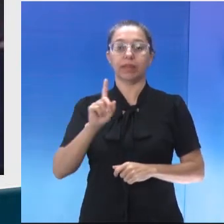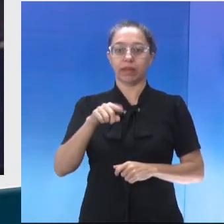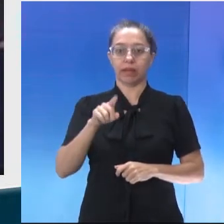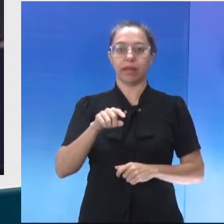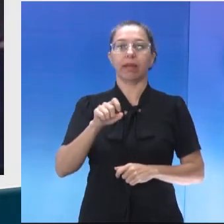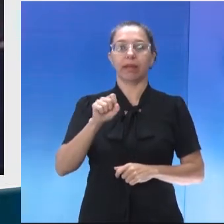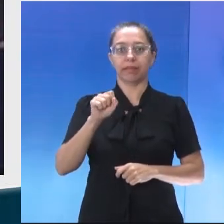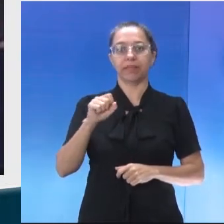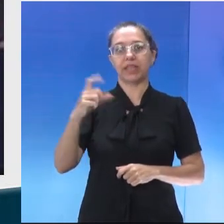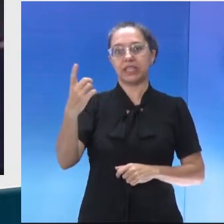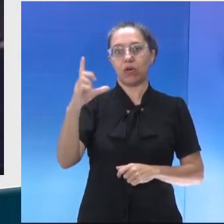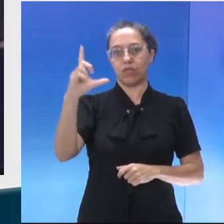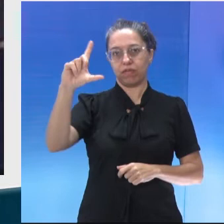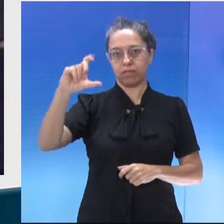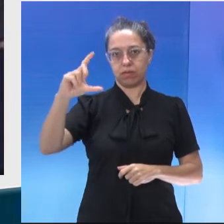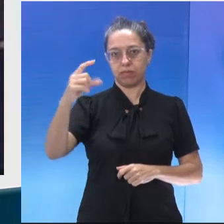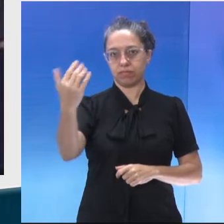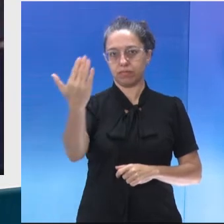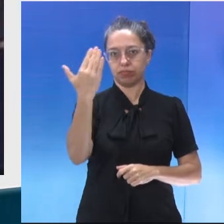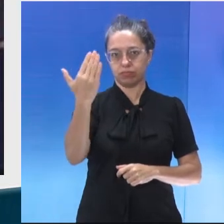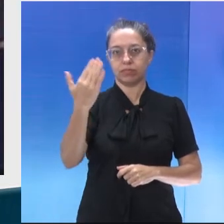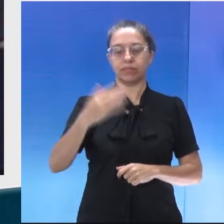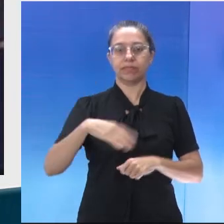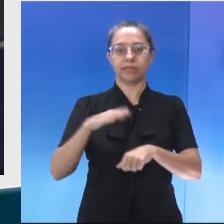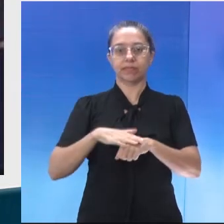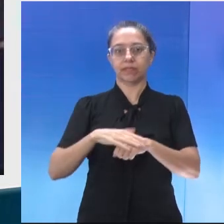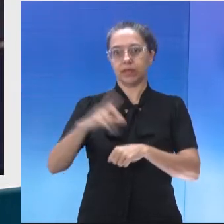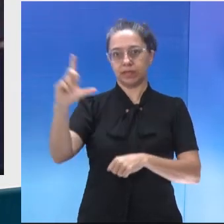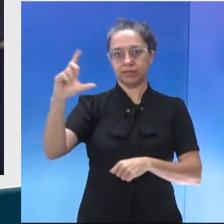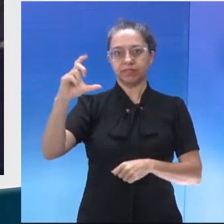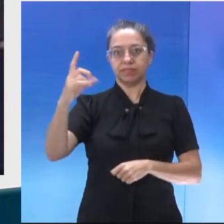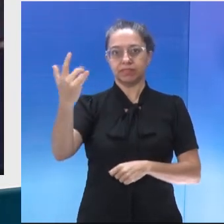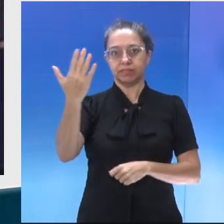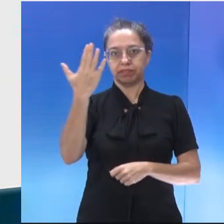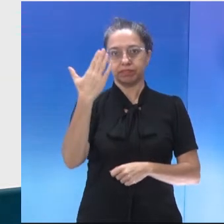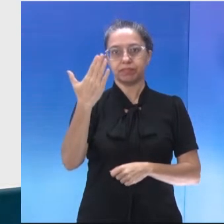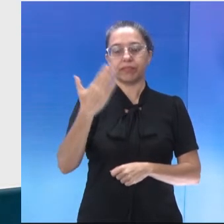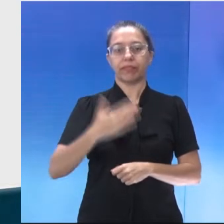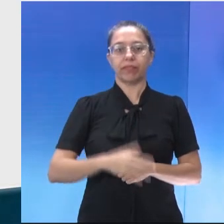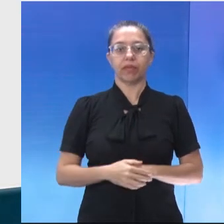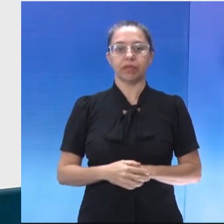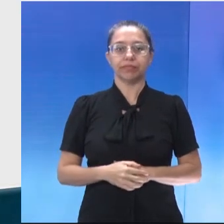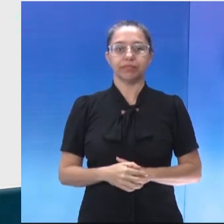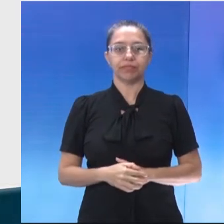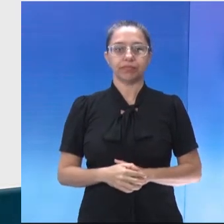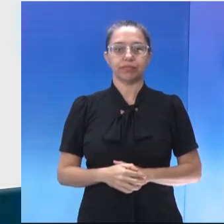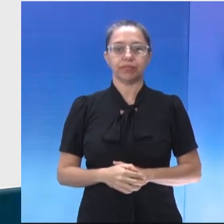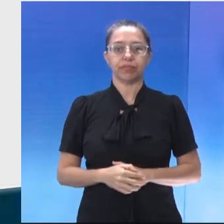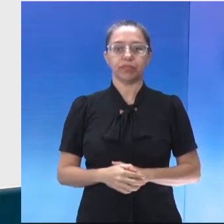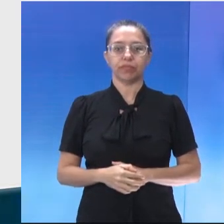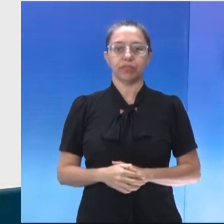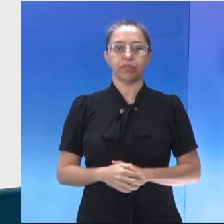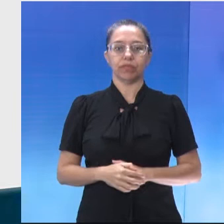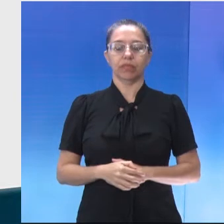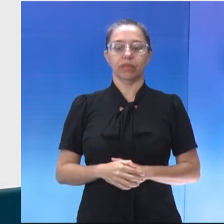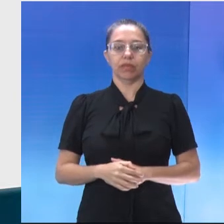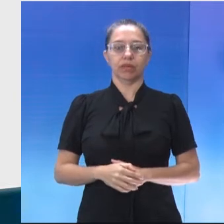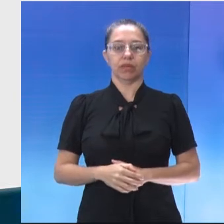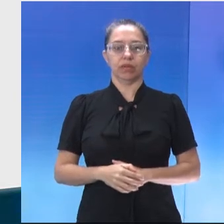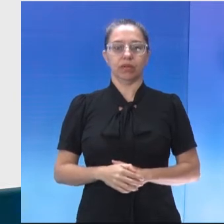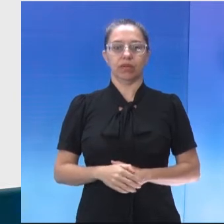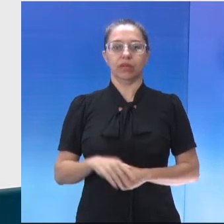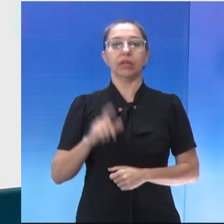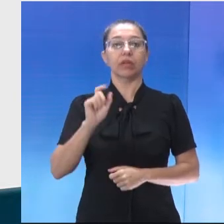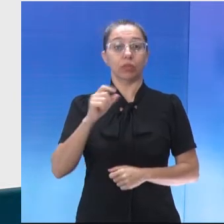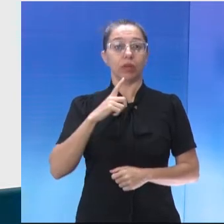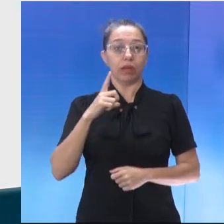selfie, né? E eu separei desse livro que faz parte da questão também. Vamos voltar na questão só um minutinho, só para vocês verem de onde foi